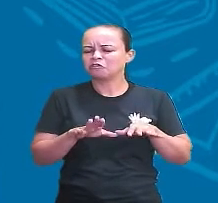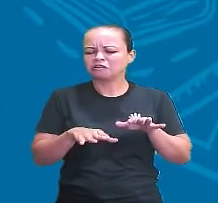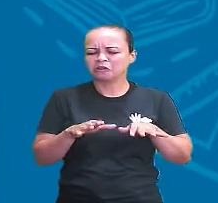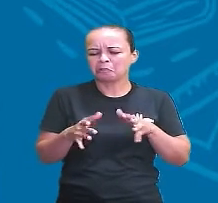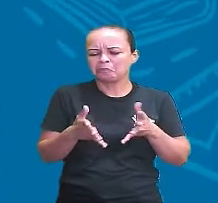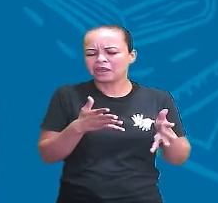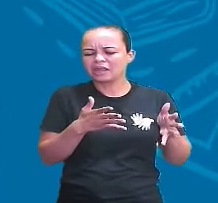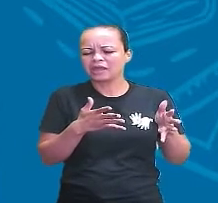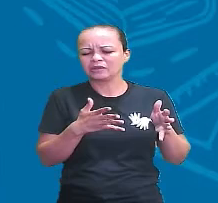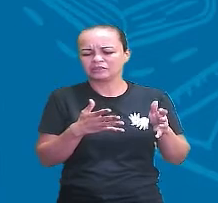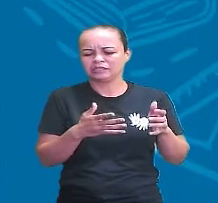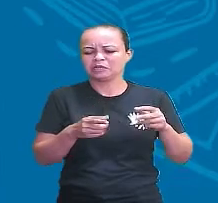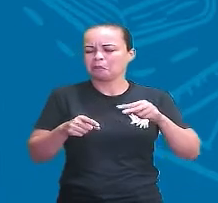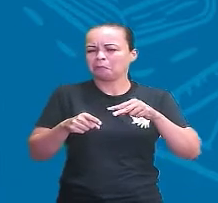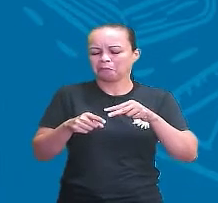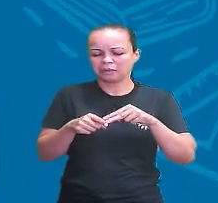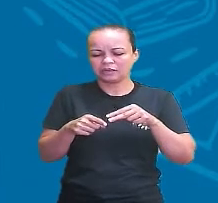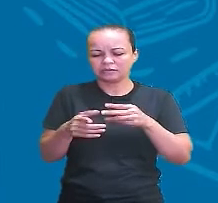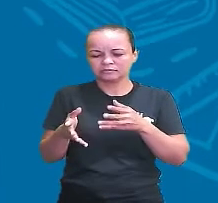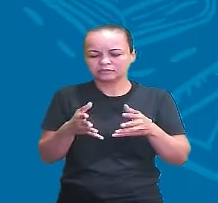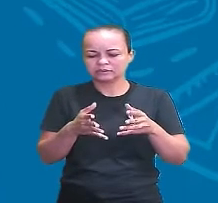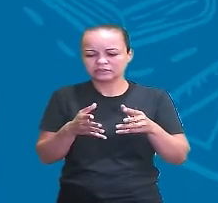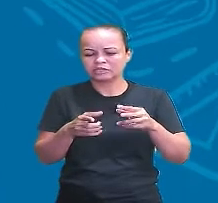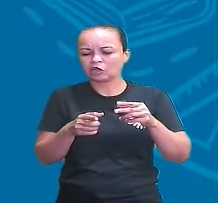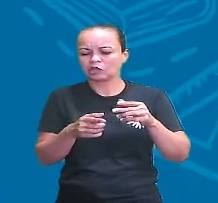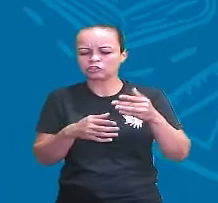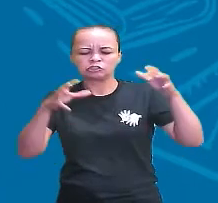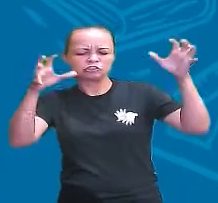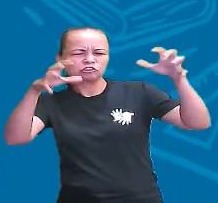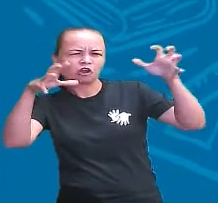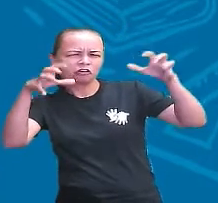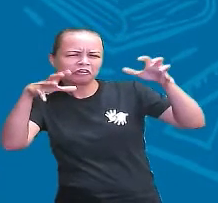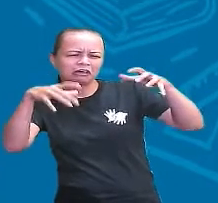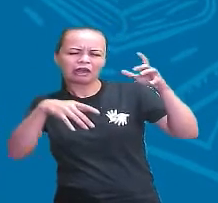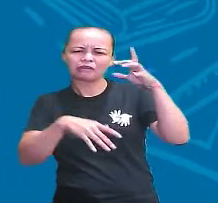palavra aí, probably, que quer dizer probabilidade,